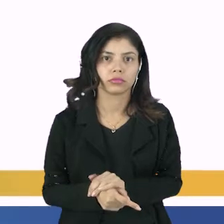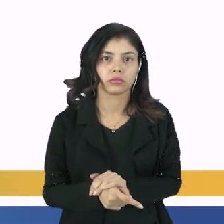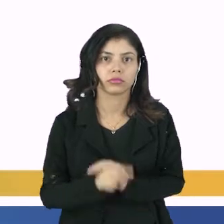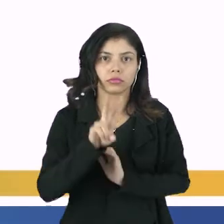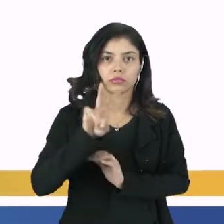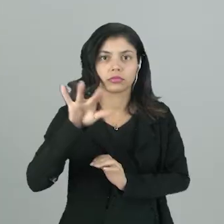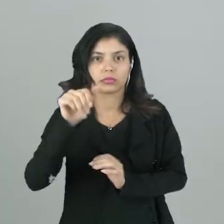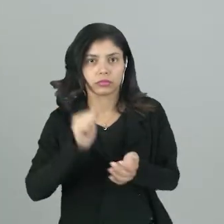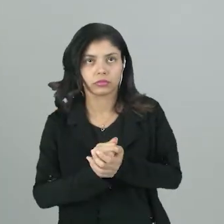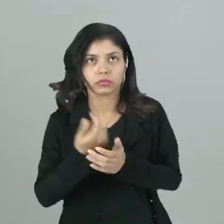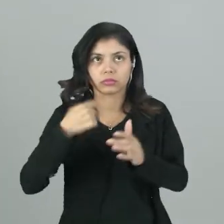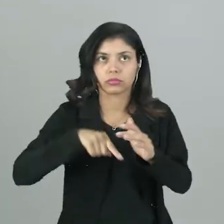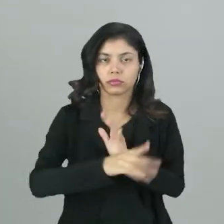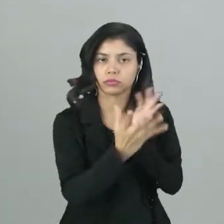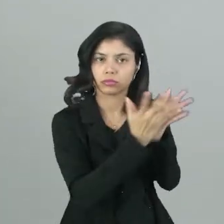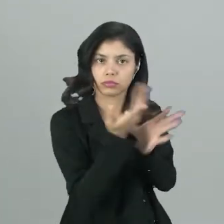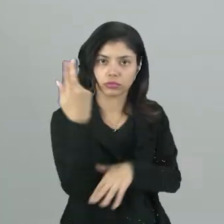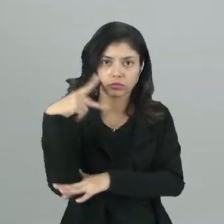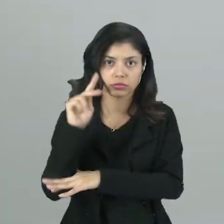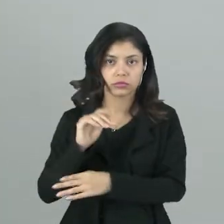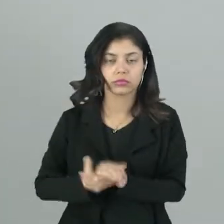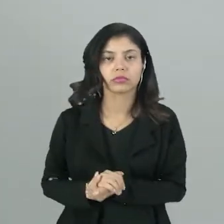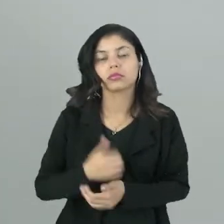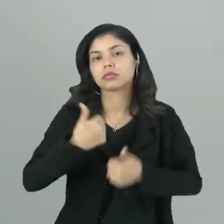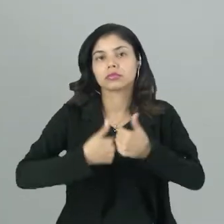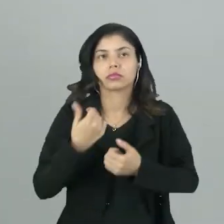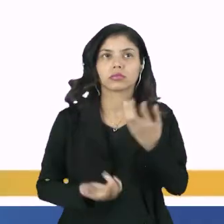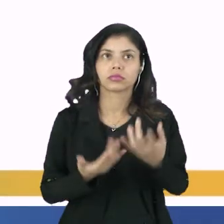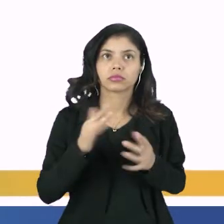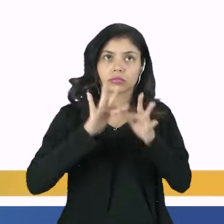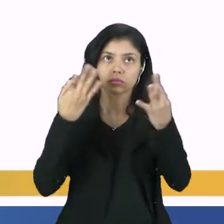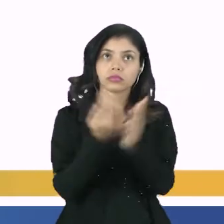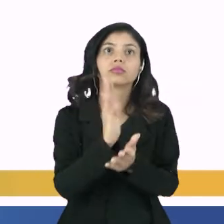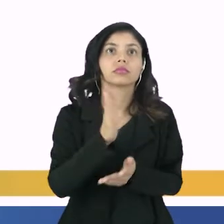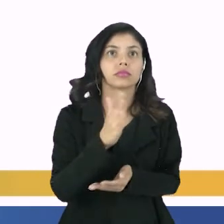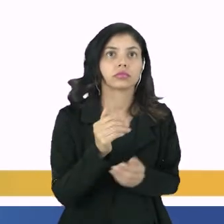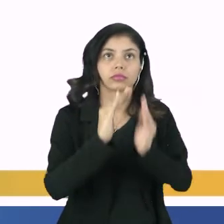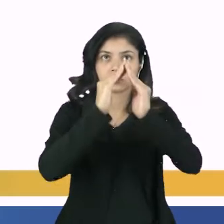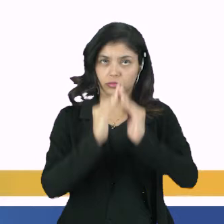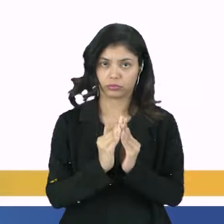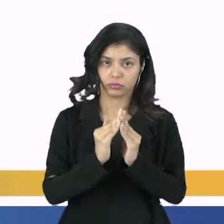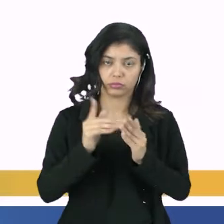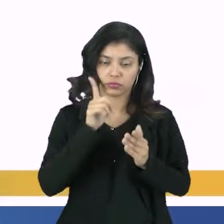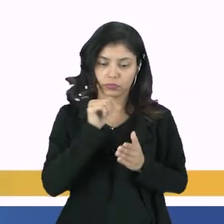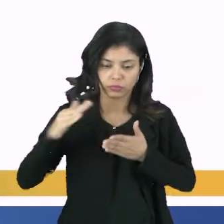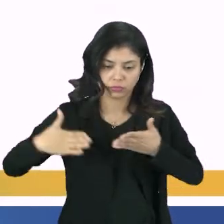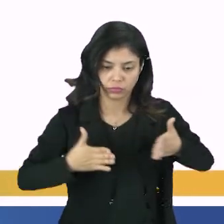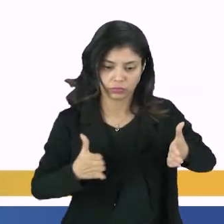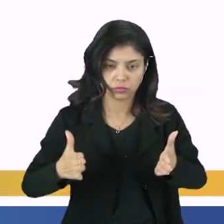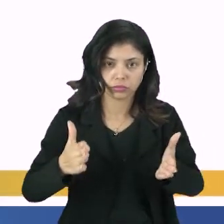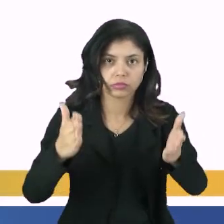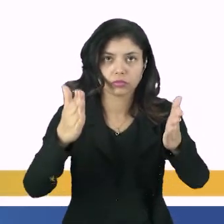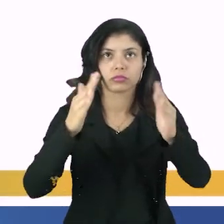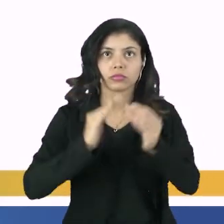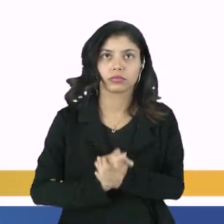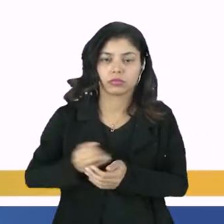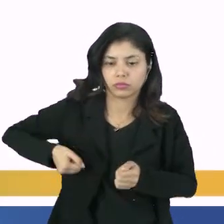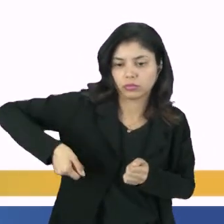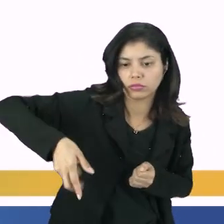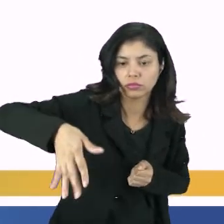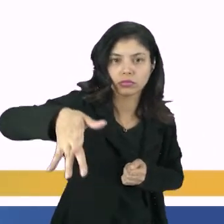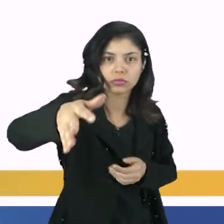vila, dentro desse período neolítico. As famílias já moravam na beira dos rios e começaram a construir habitações